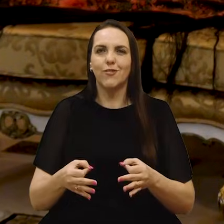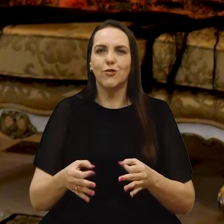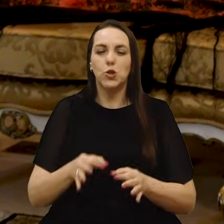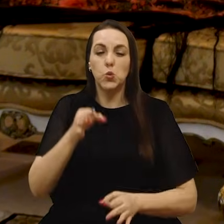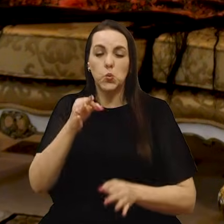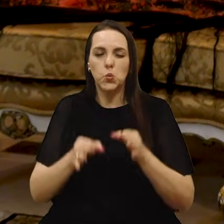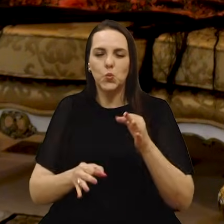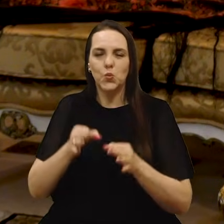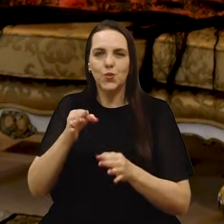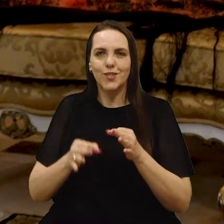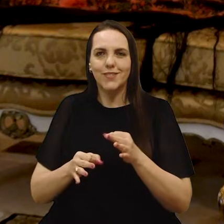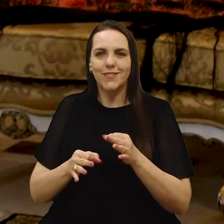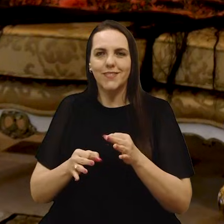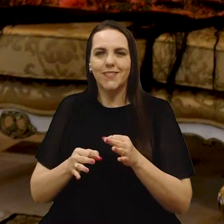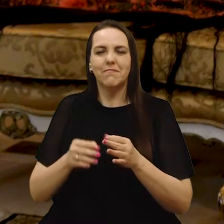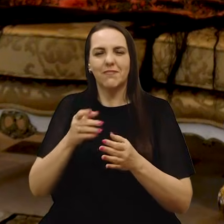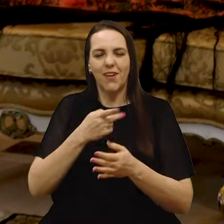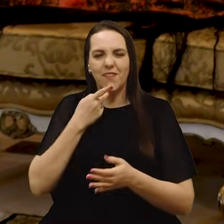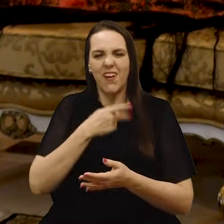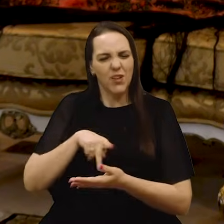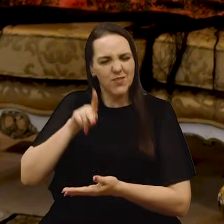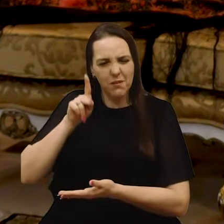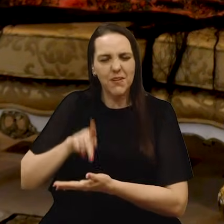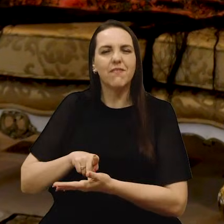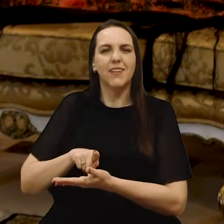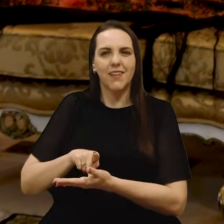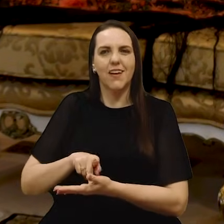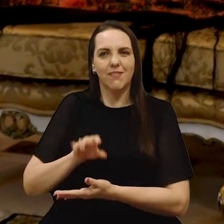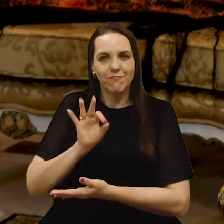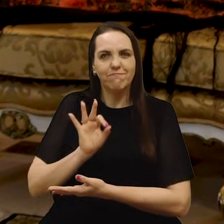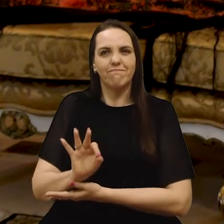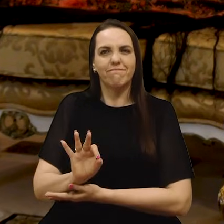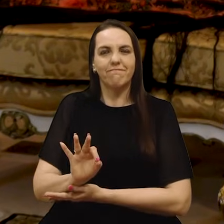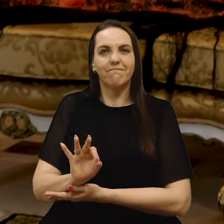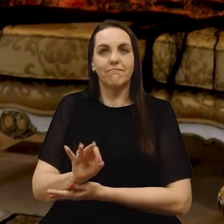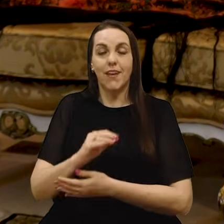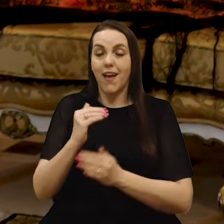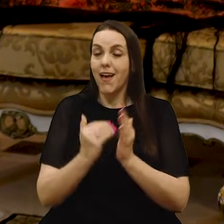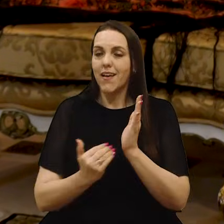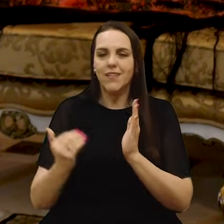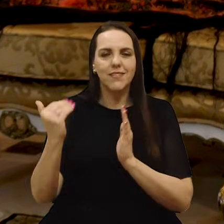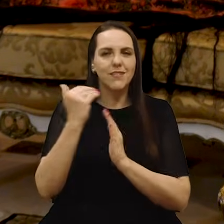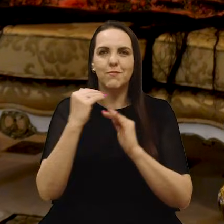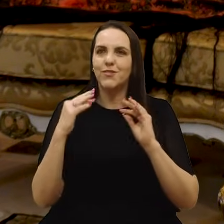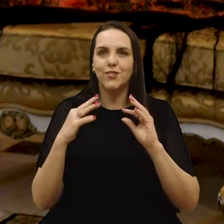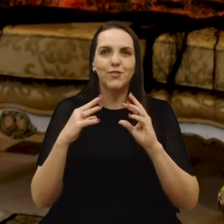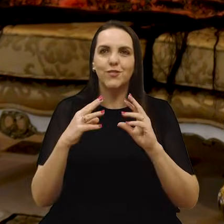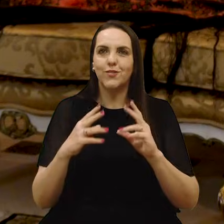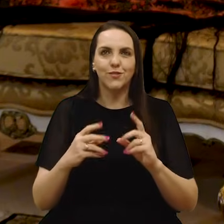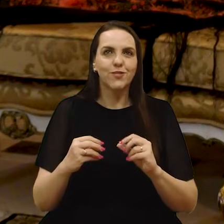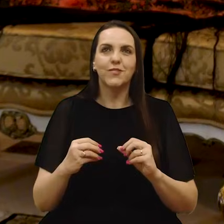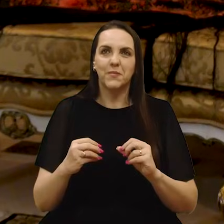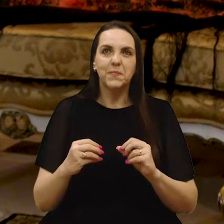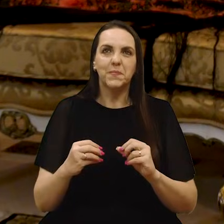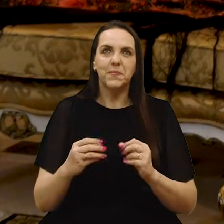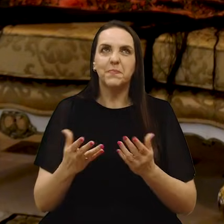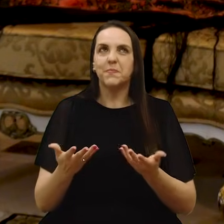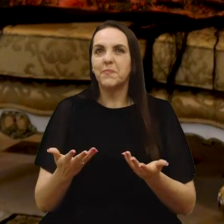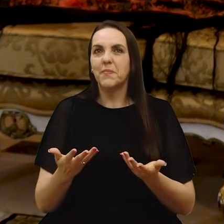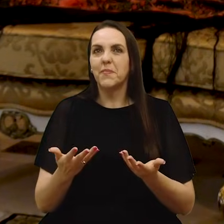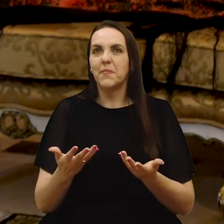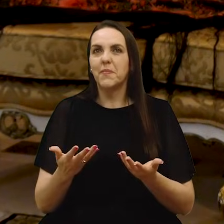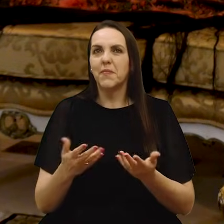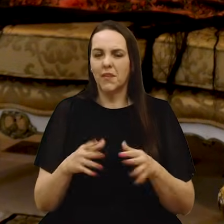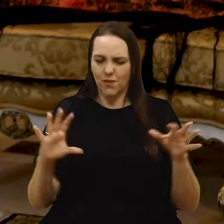correto, um caminho de justiça, um caminho de honestidade e um caminho, acima de